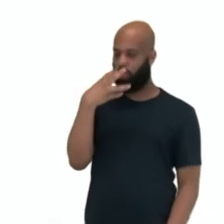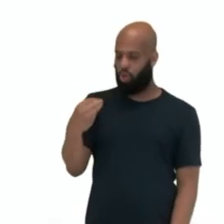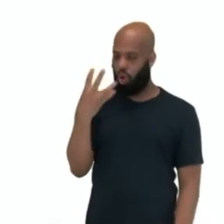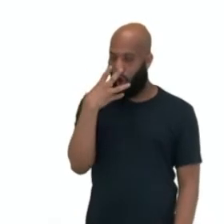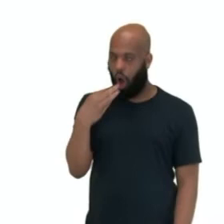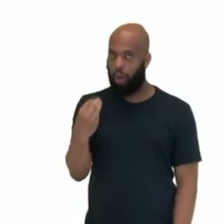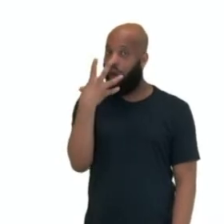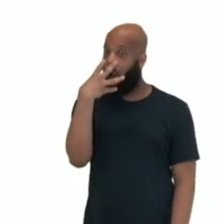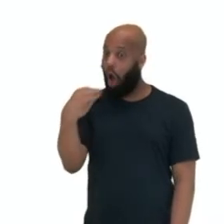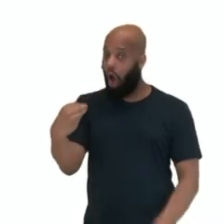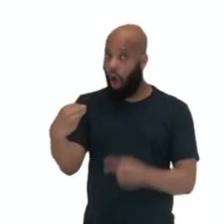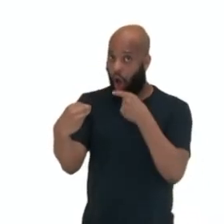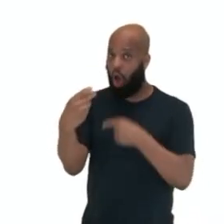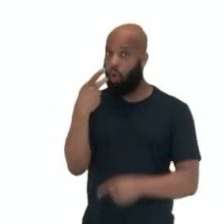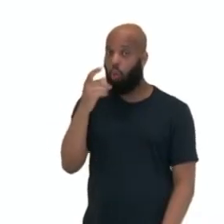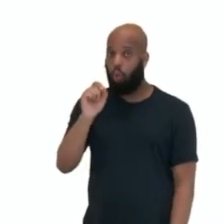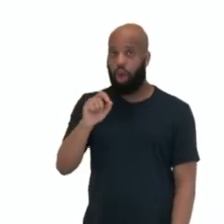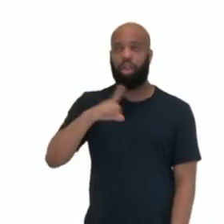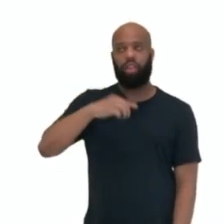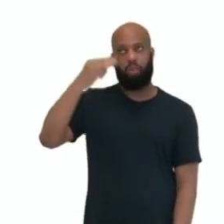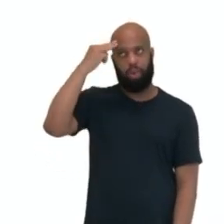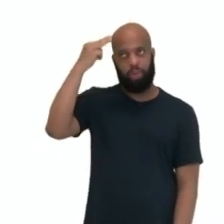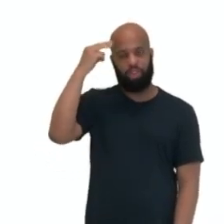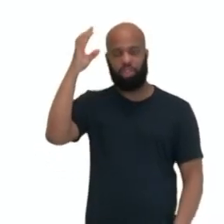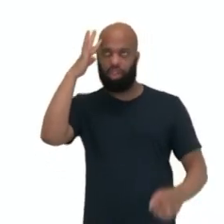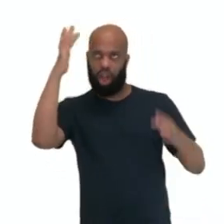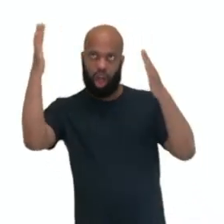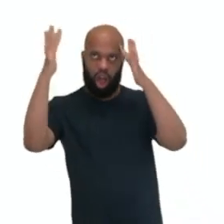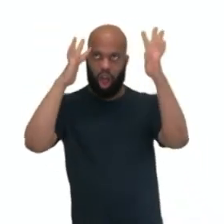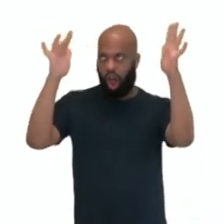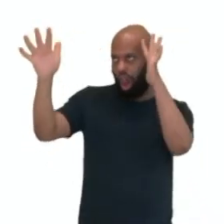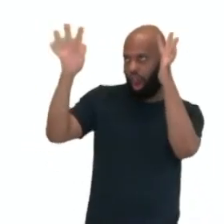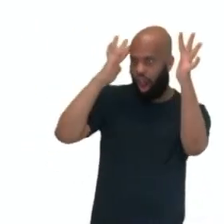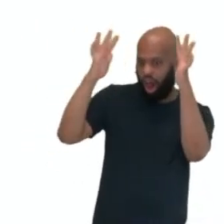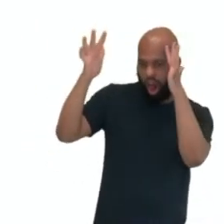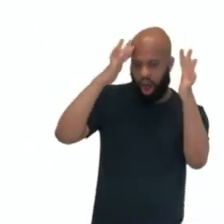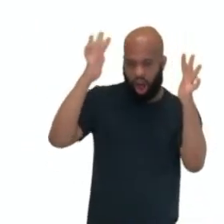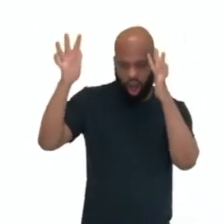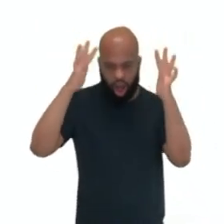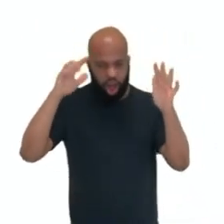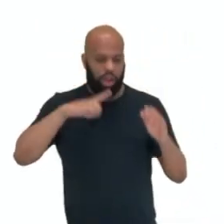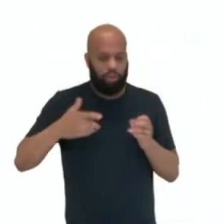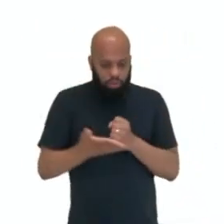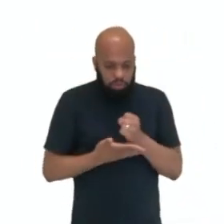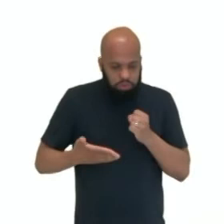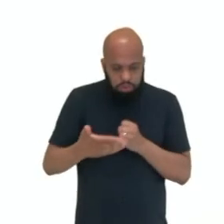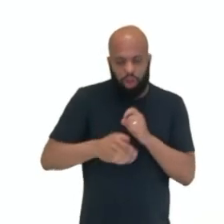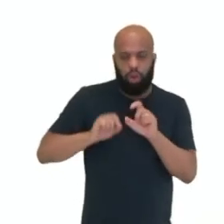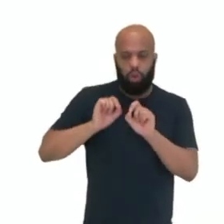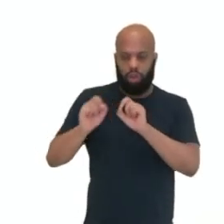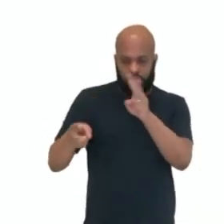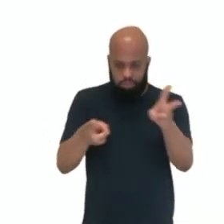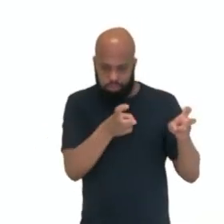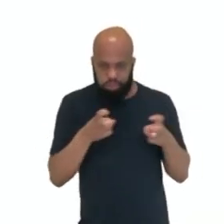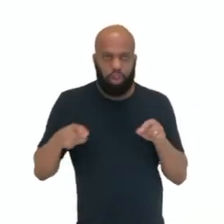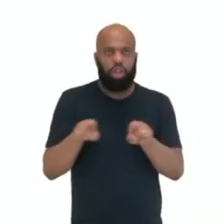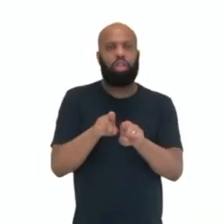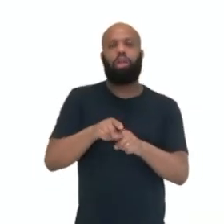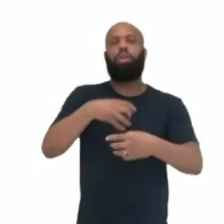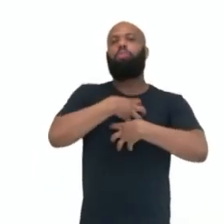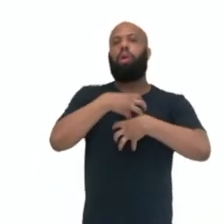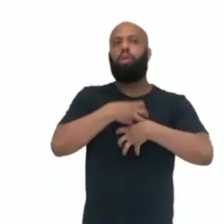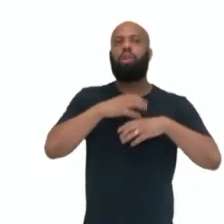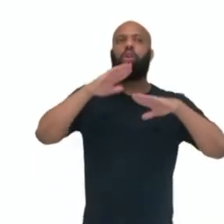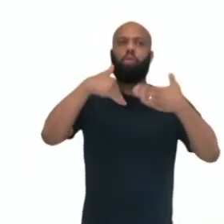Hobbes, assim como a mente cria um mundo ilusório para si, baseado em suas próprias percepções e